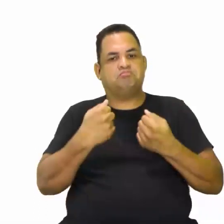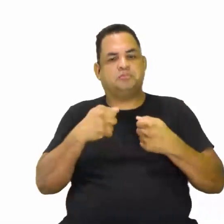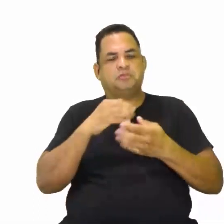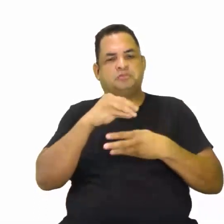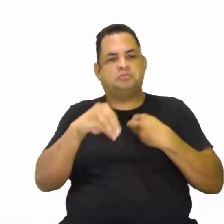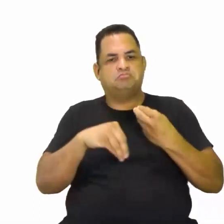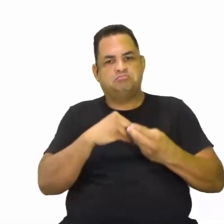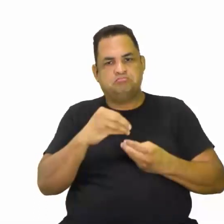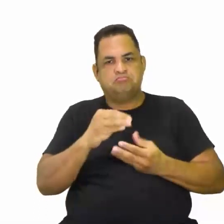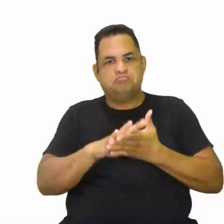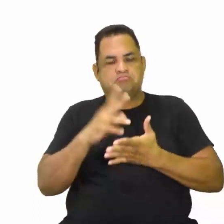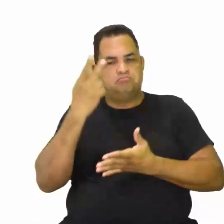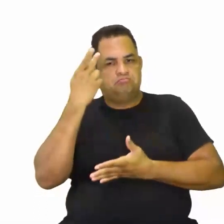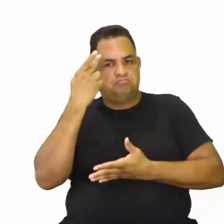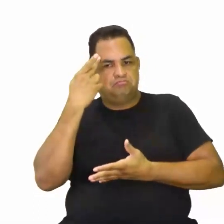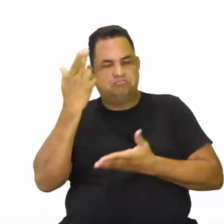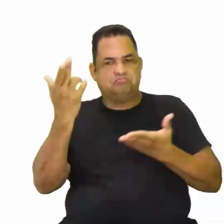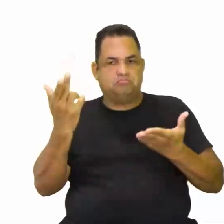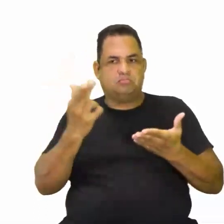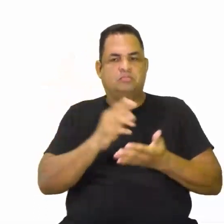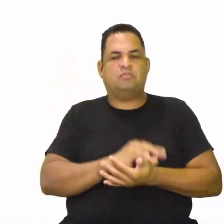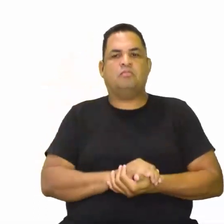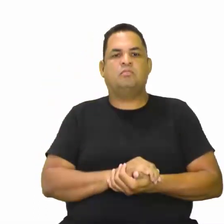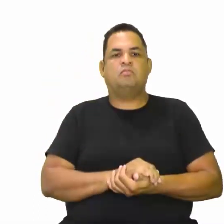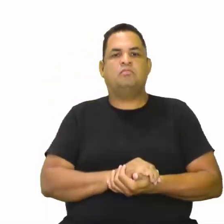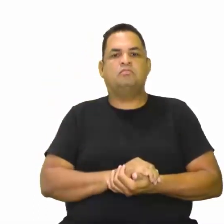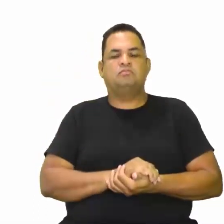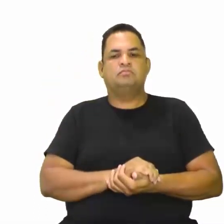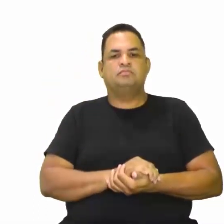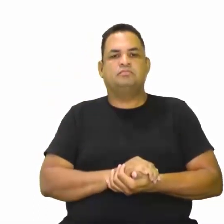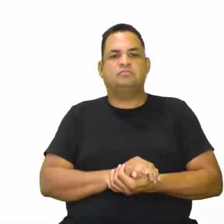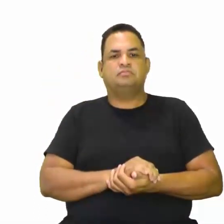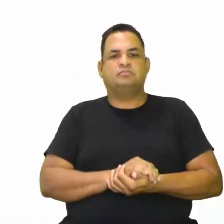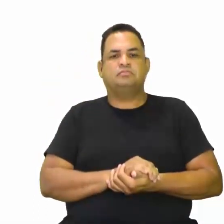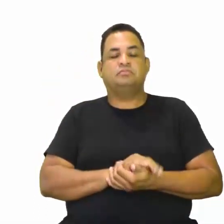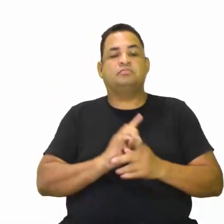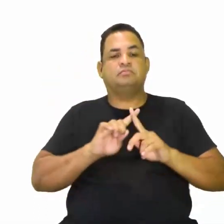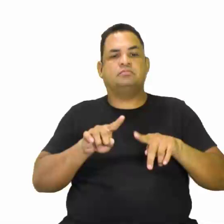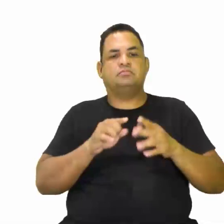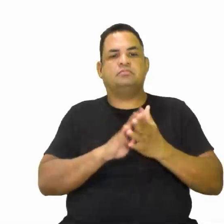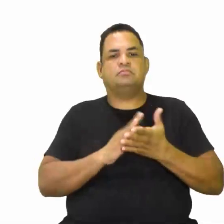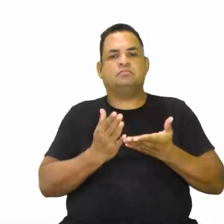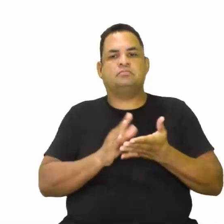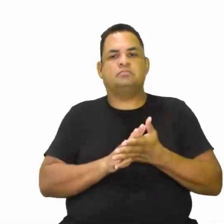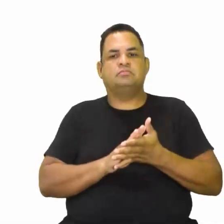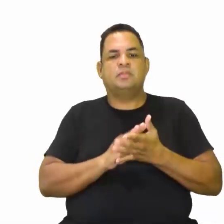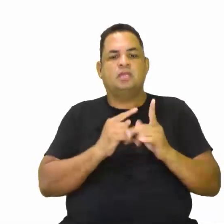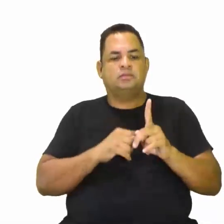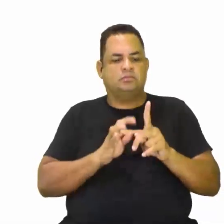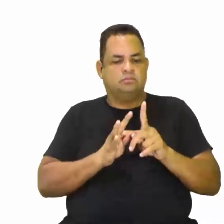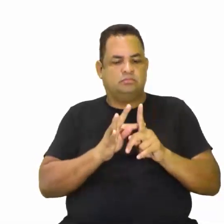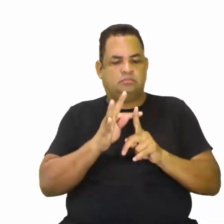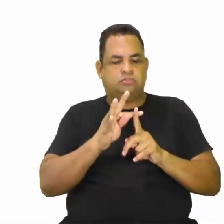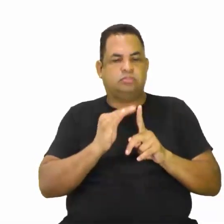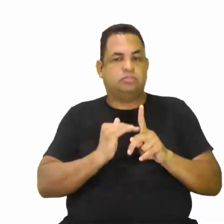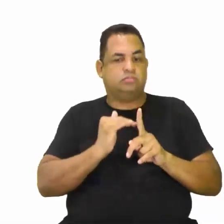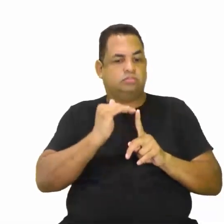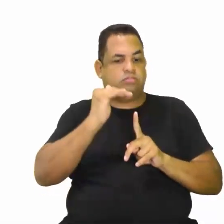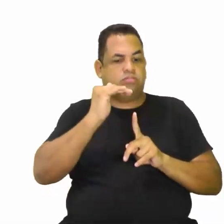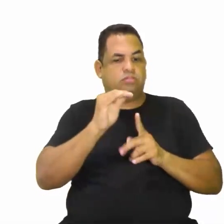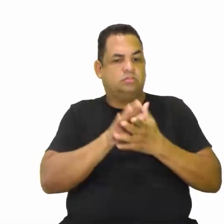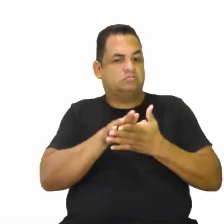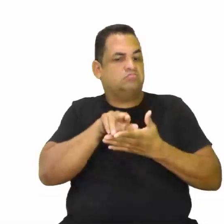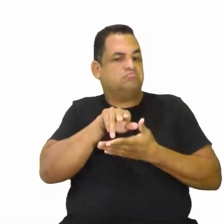muito bem, quer dizer, uma mistura homogênea, porém, os pontos de ebulição são muito próximos,